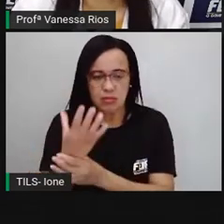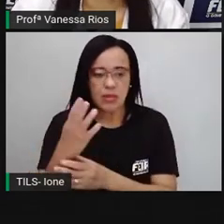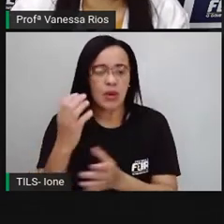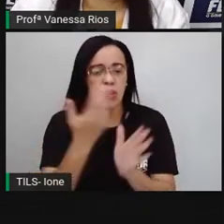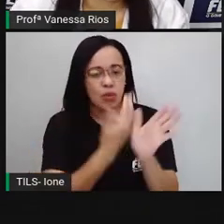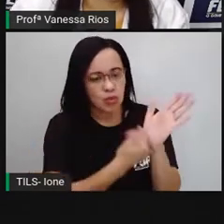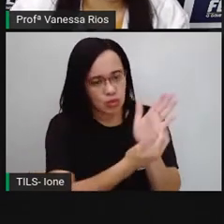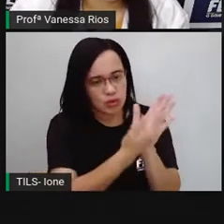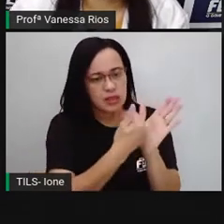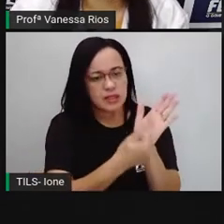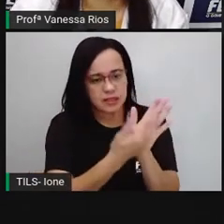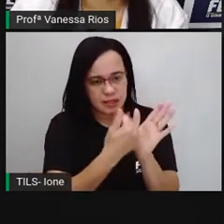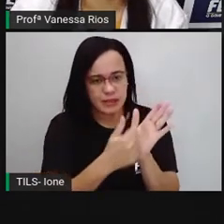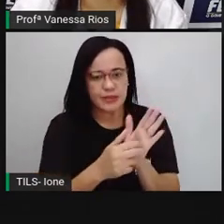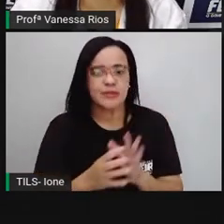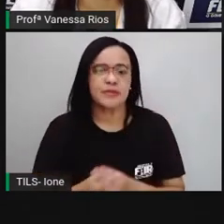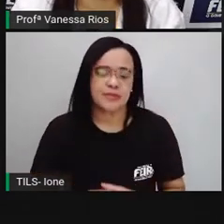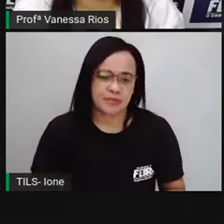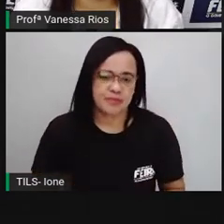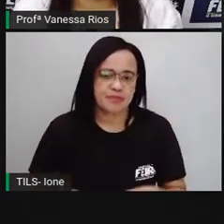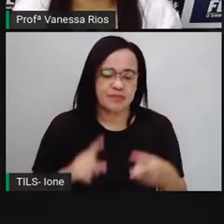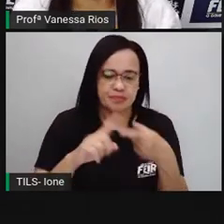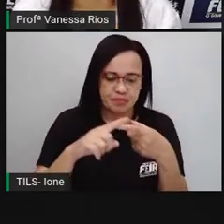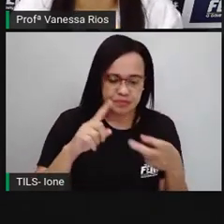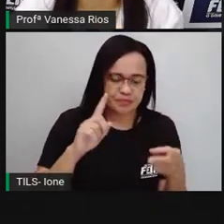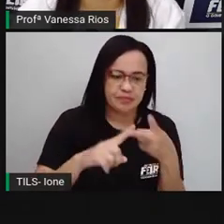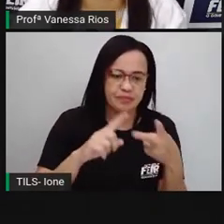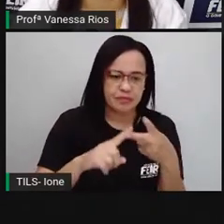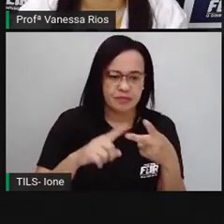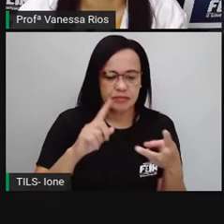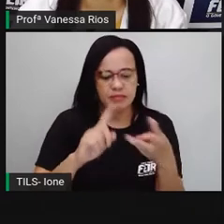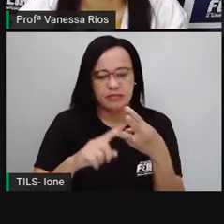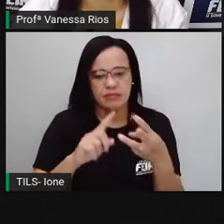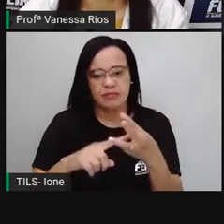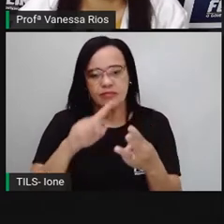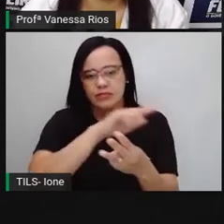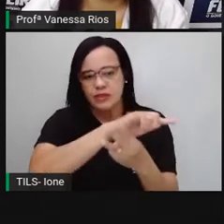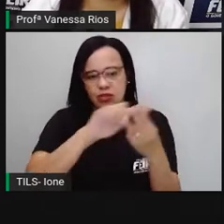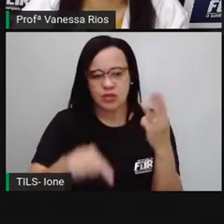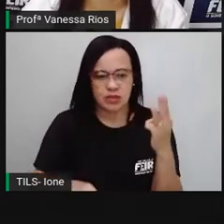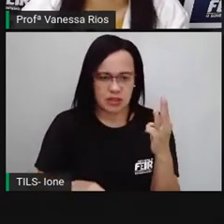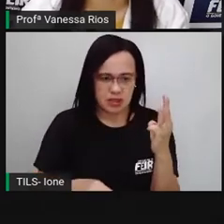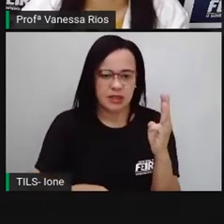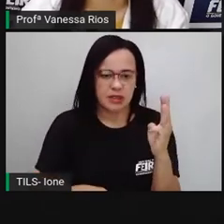ó, a face, as arestas e também os vértices.